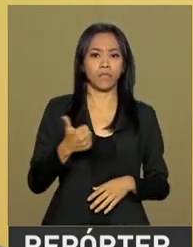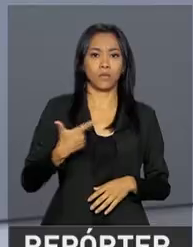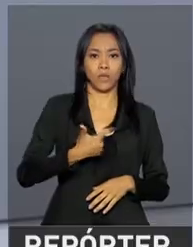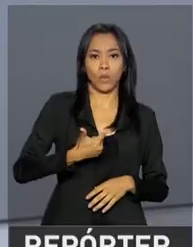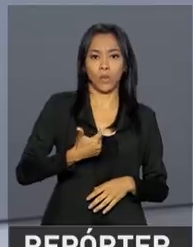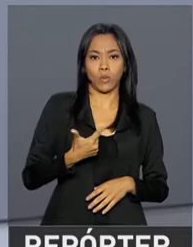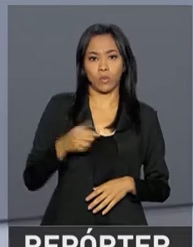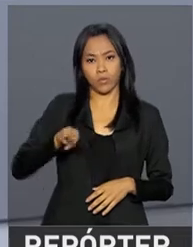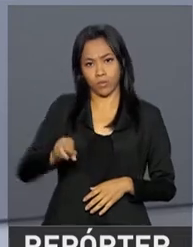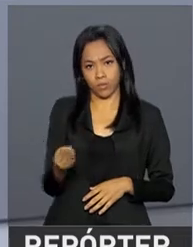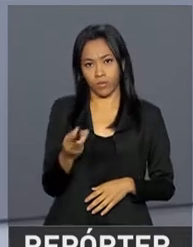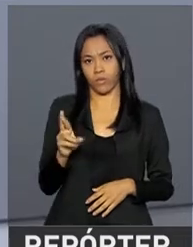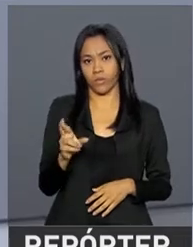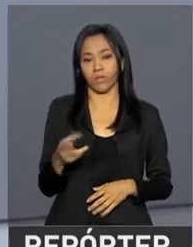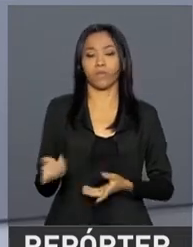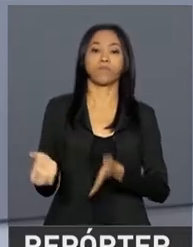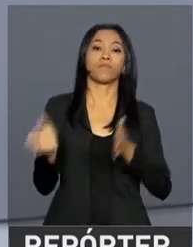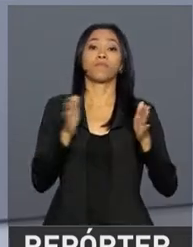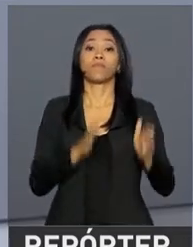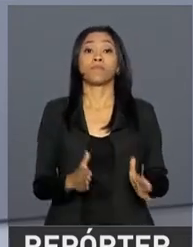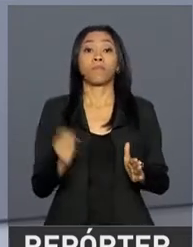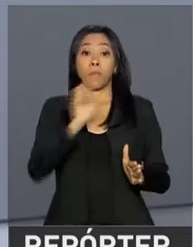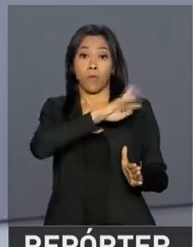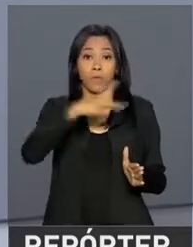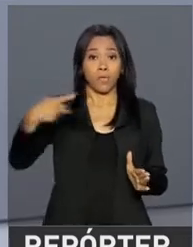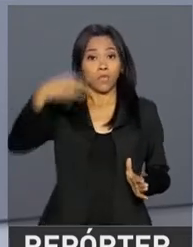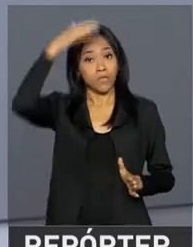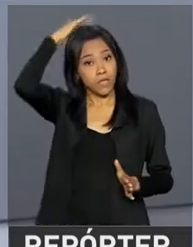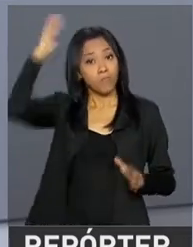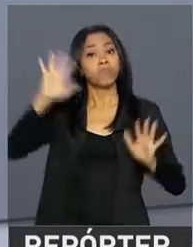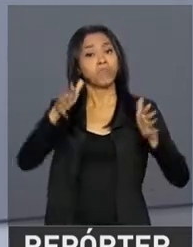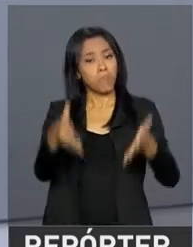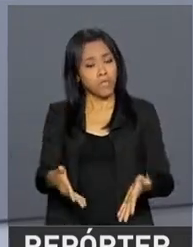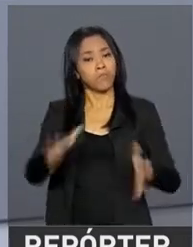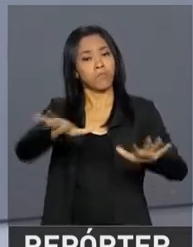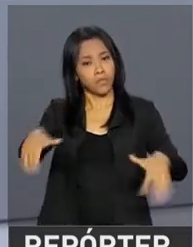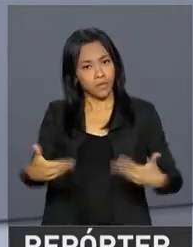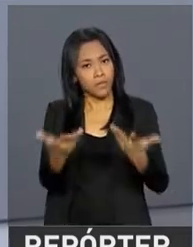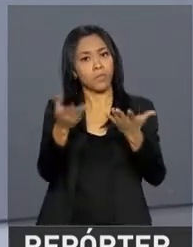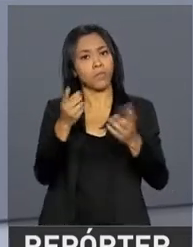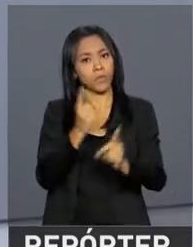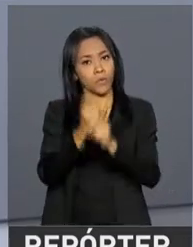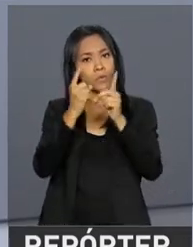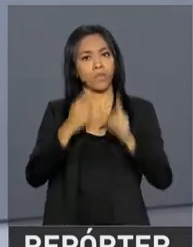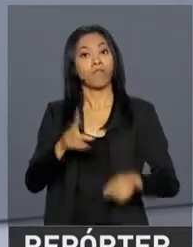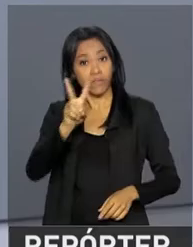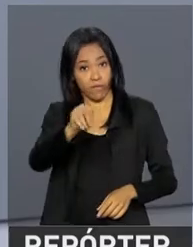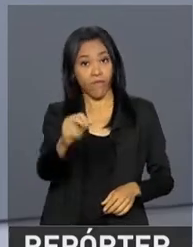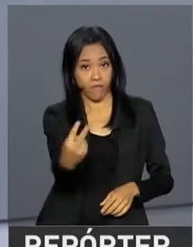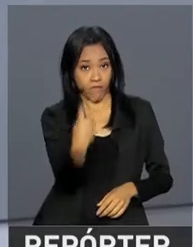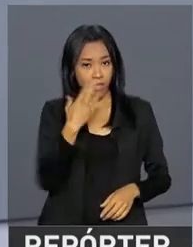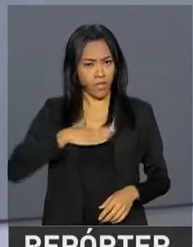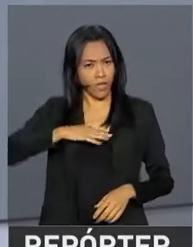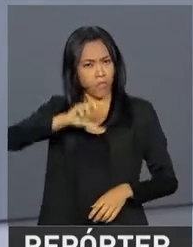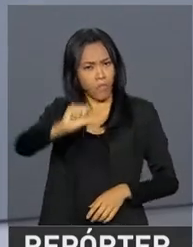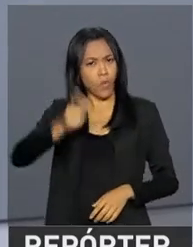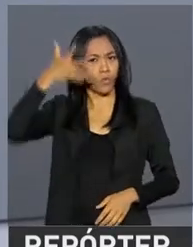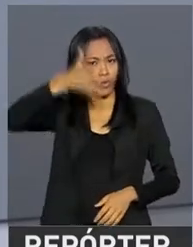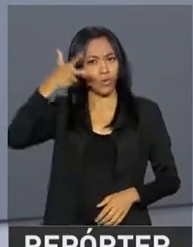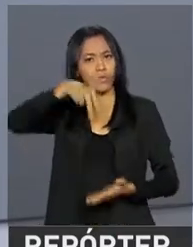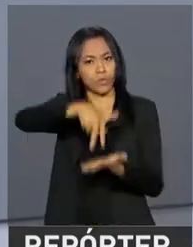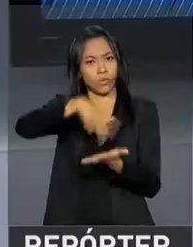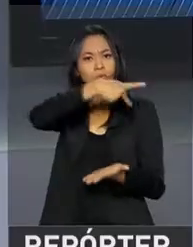reais o presidente michel temer participa da cerimônia eo velho você acompanha o discurso ao vivo daqui a pouco aqui na